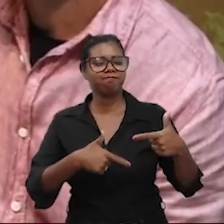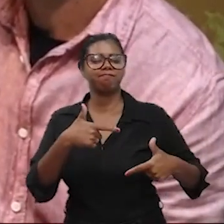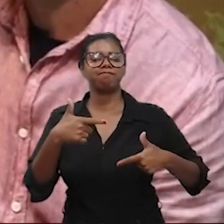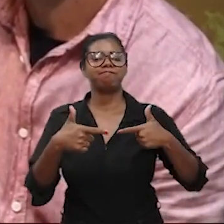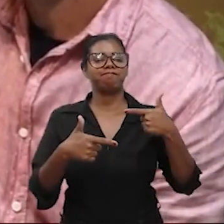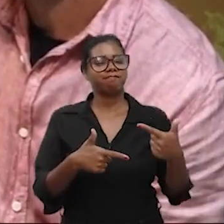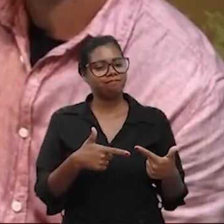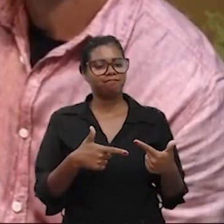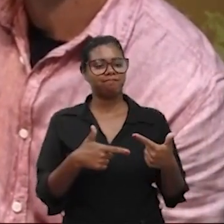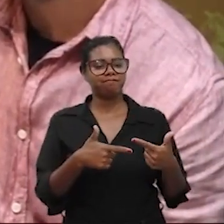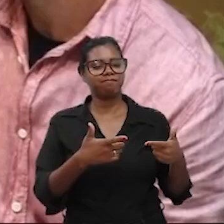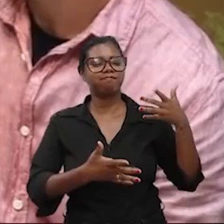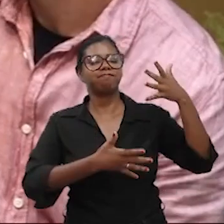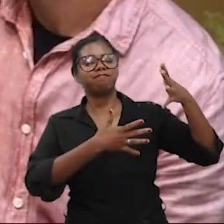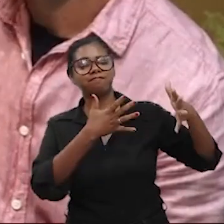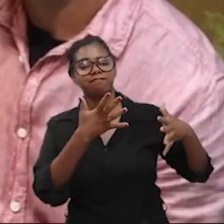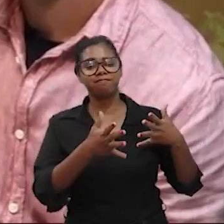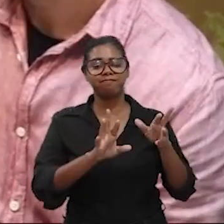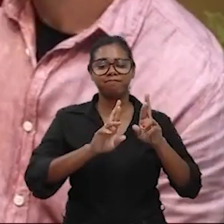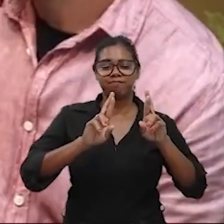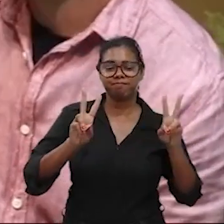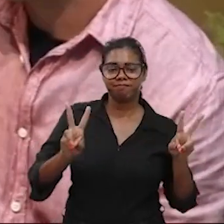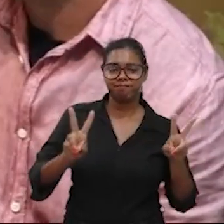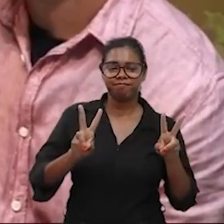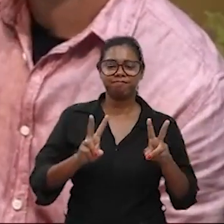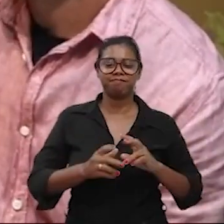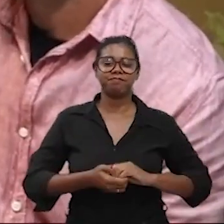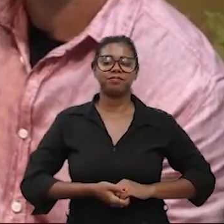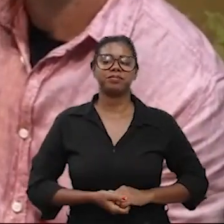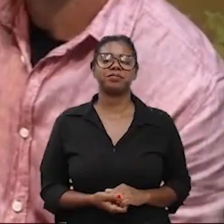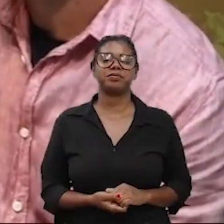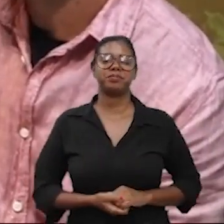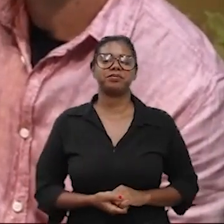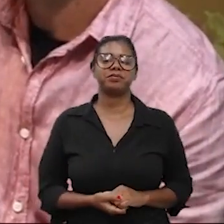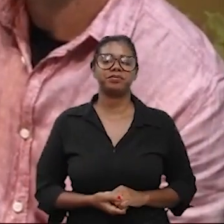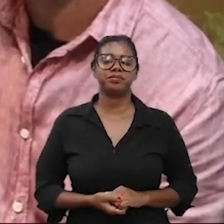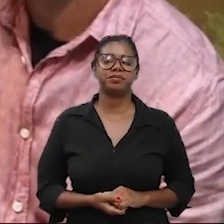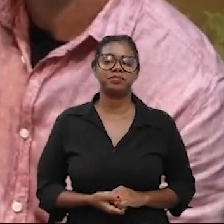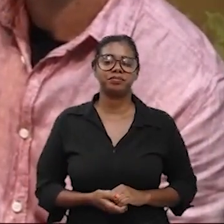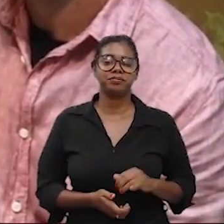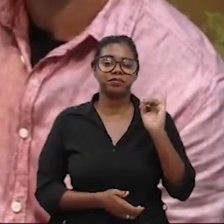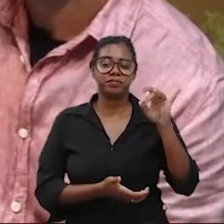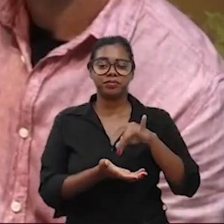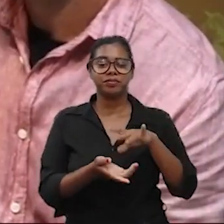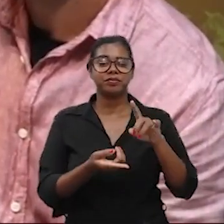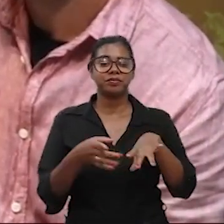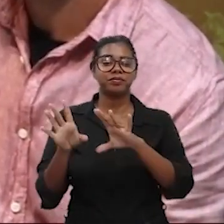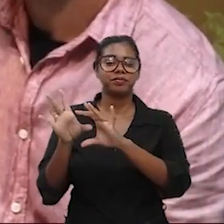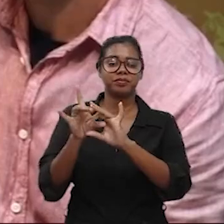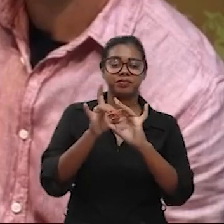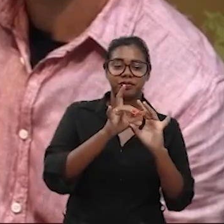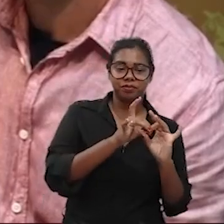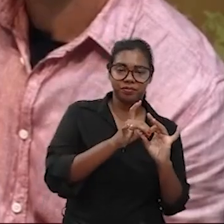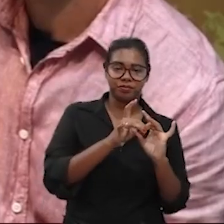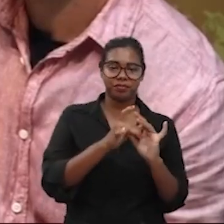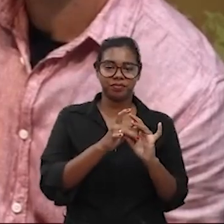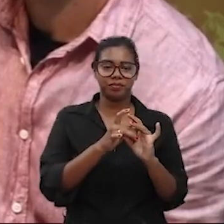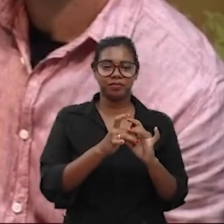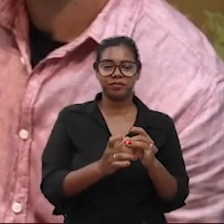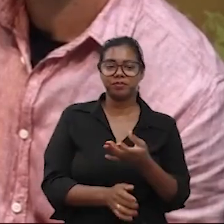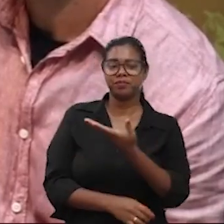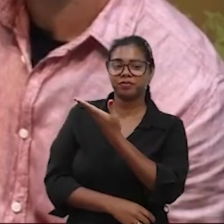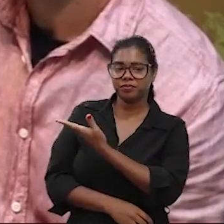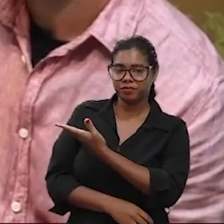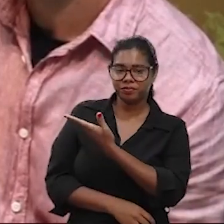e consecutiva são totalmente diferentes. Verdade. E aí, nesse contexto em que eu atuo, principalmente no São João de